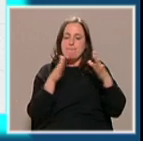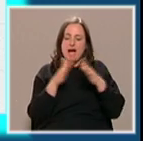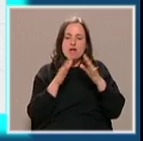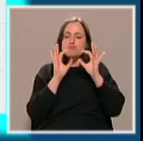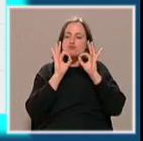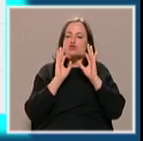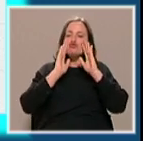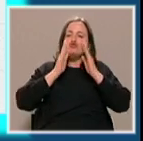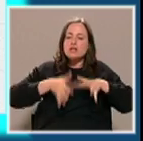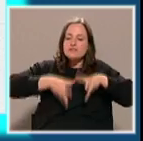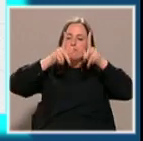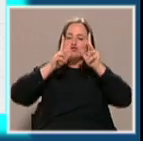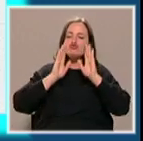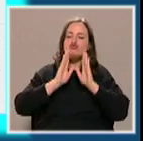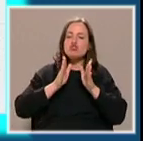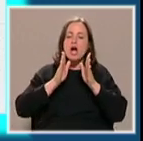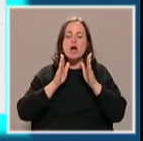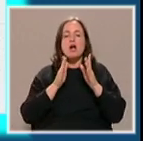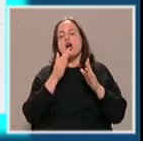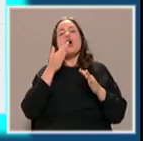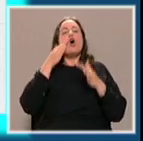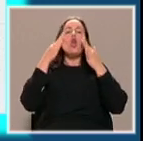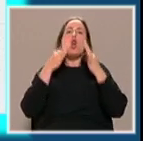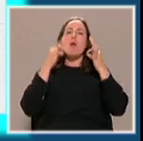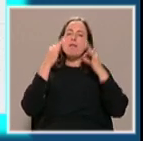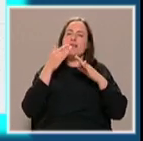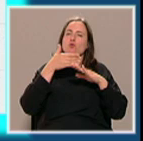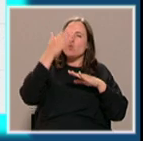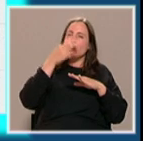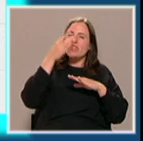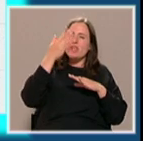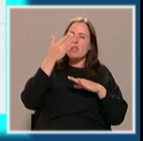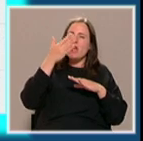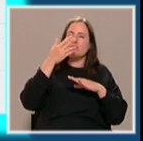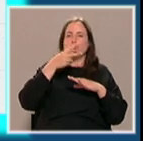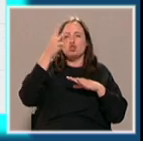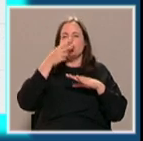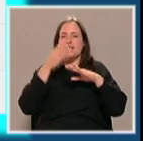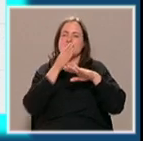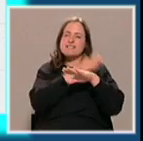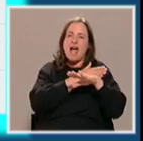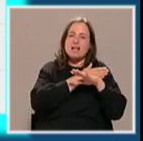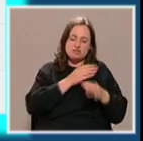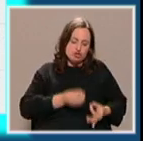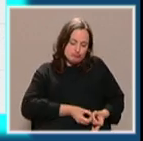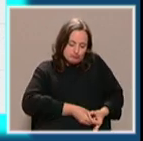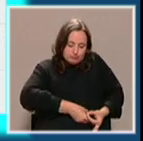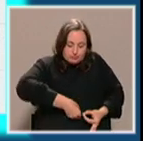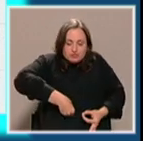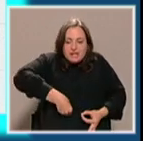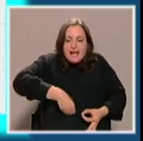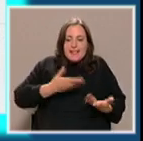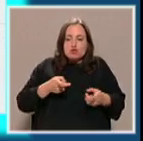maturo, que ocorre normalmente 1 a 2 dias antes da ovulação, ele vai estimular, os estrogénios vão nesta